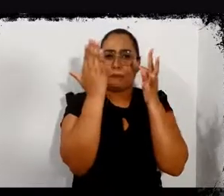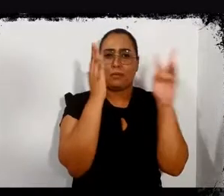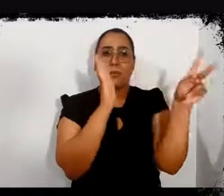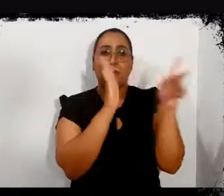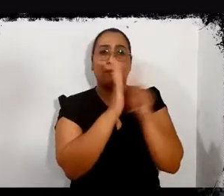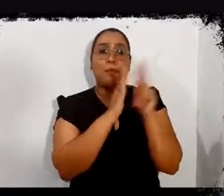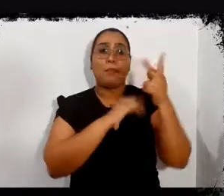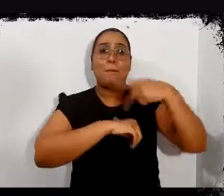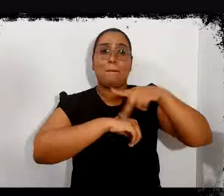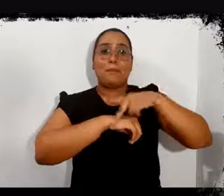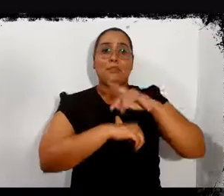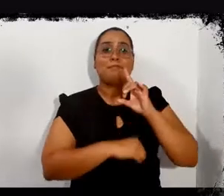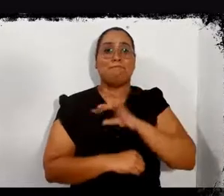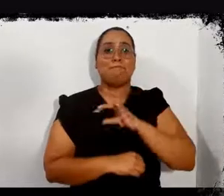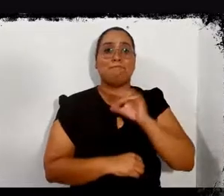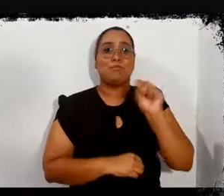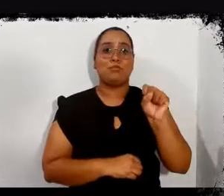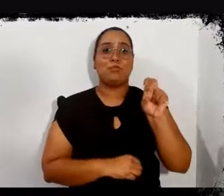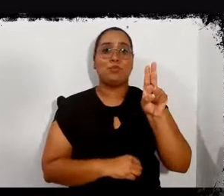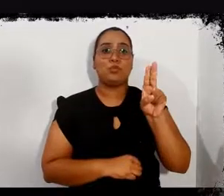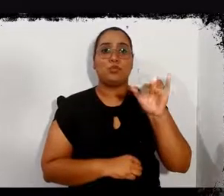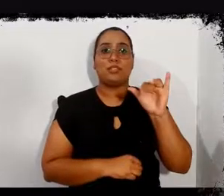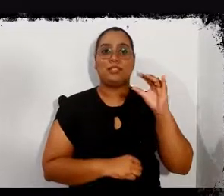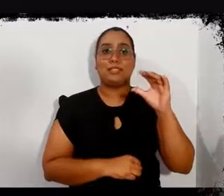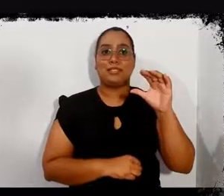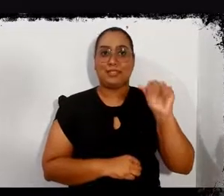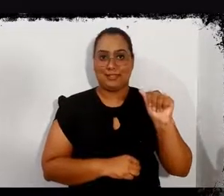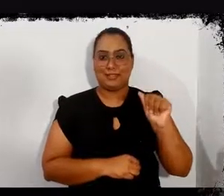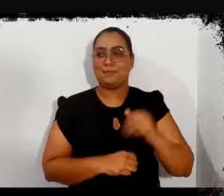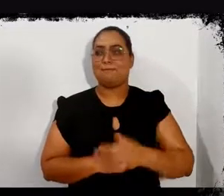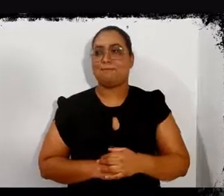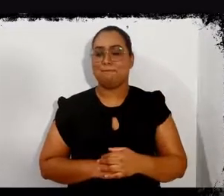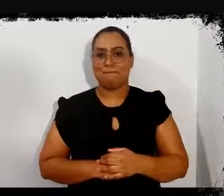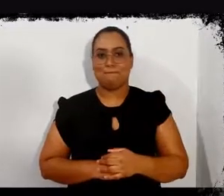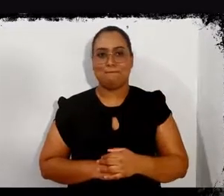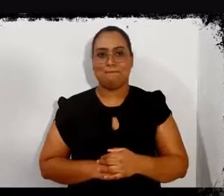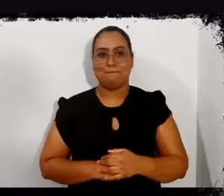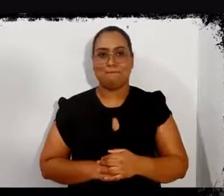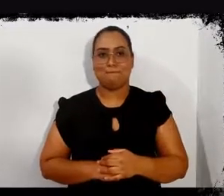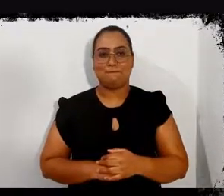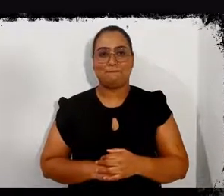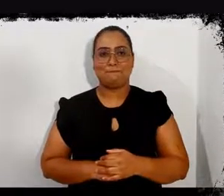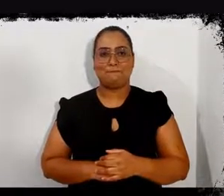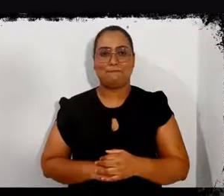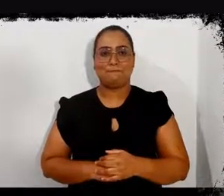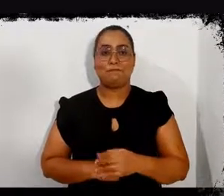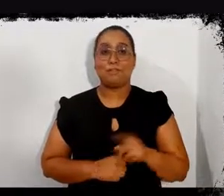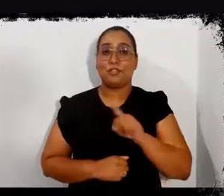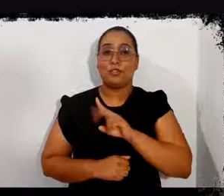desenvolveu conceitos como arquétipo e inconsciente coletivo.